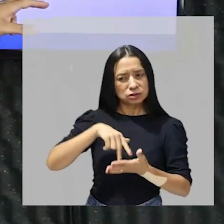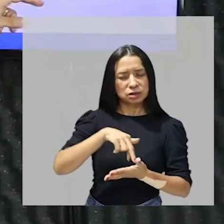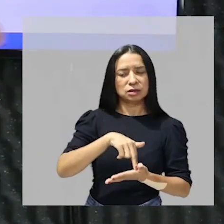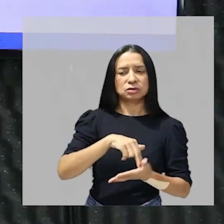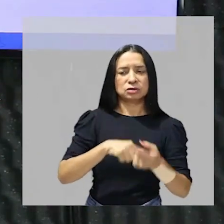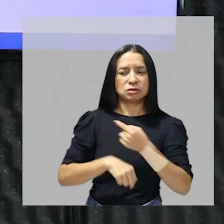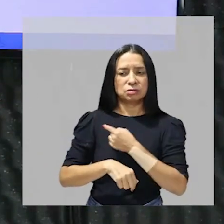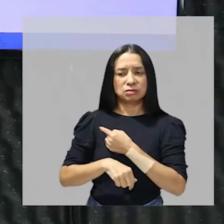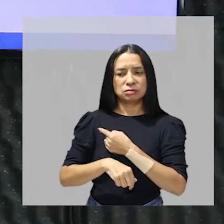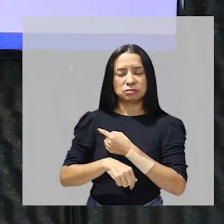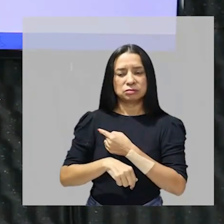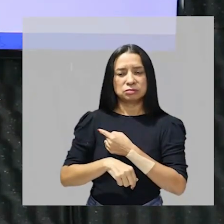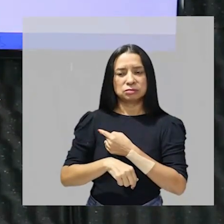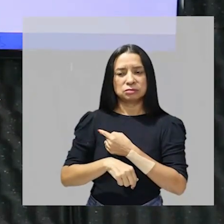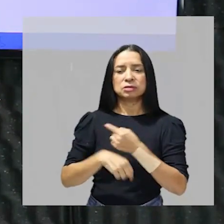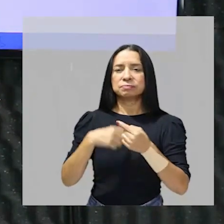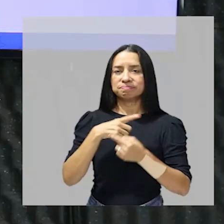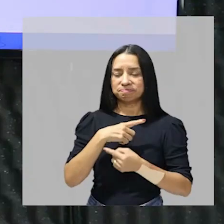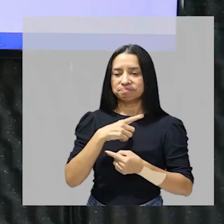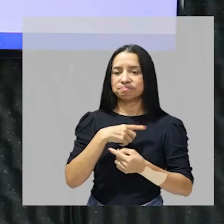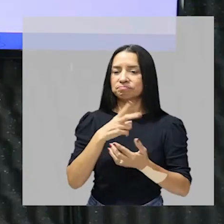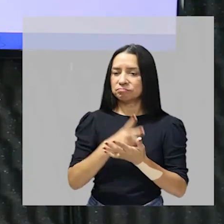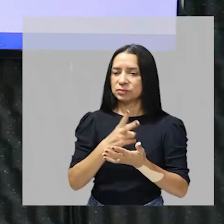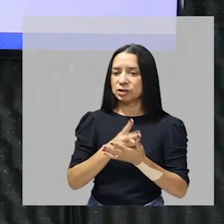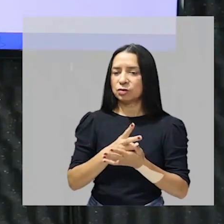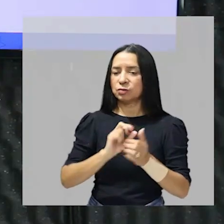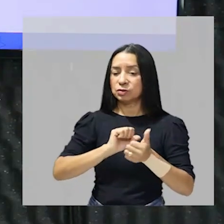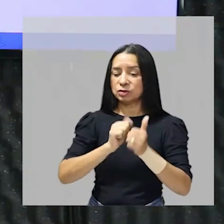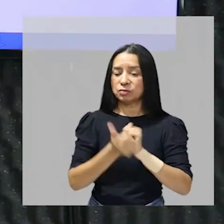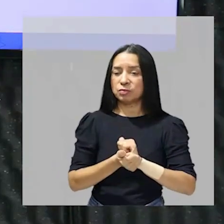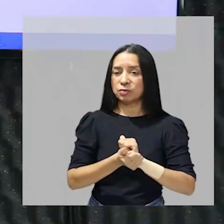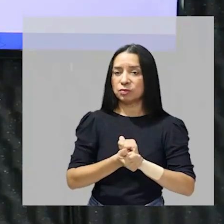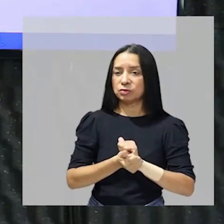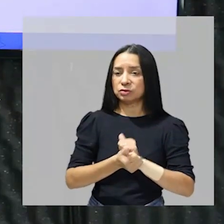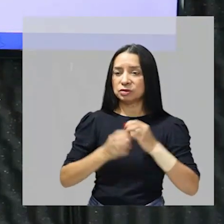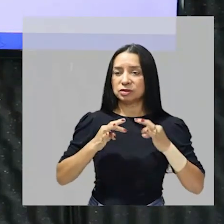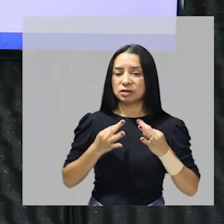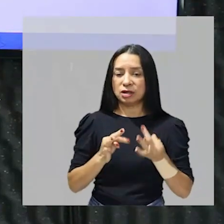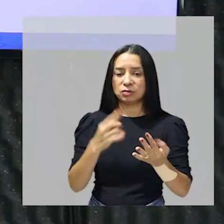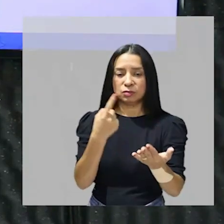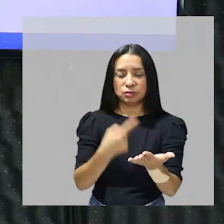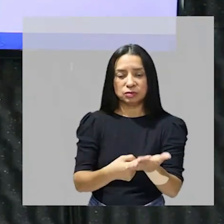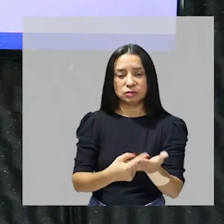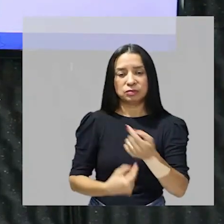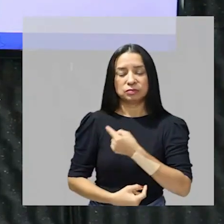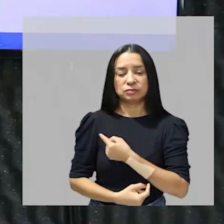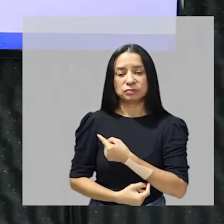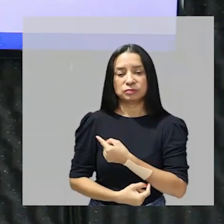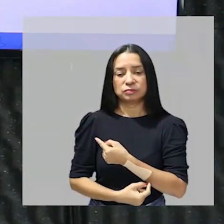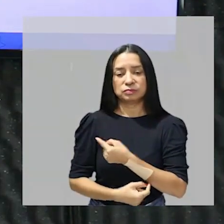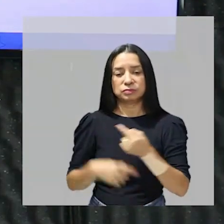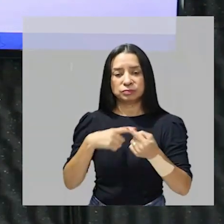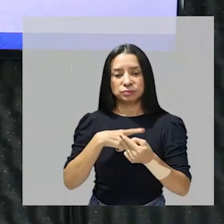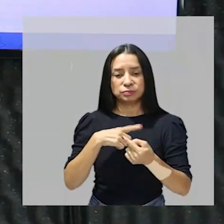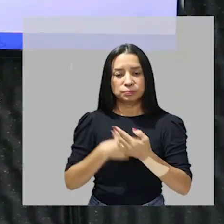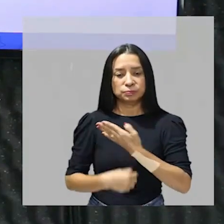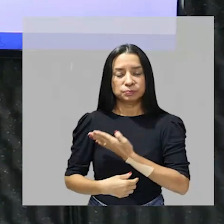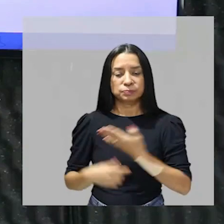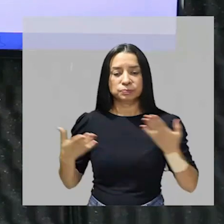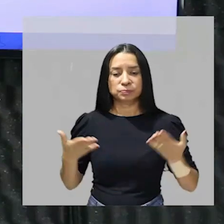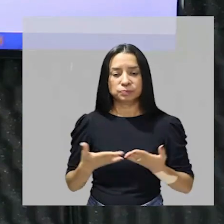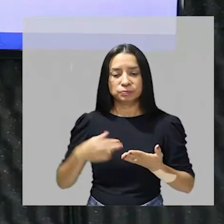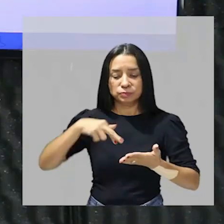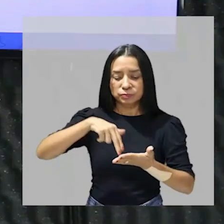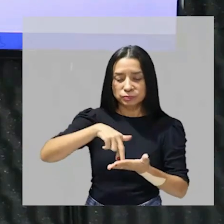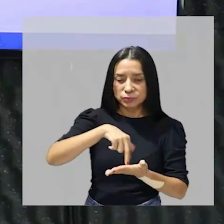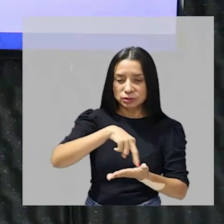saltos ornamentais existe ginástica? Existe. Os esportes técnicos combinatórios. Aí aqui nós temos aqui, ó, a